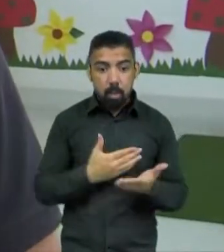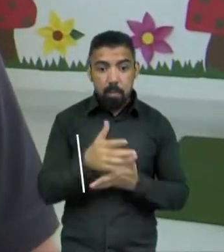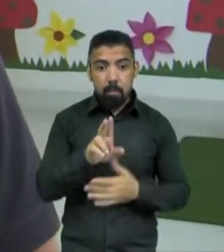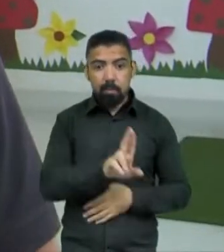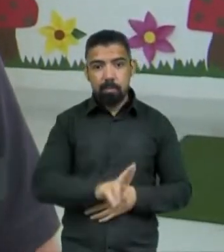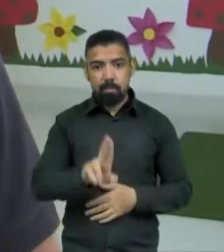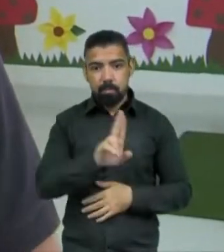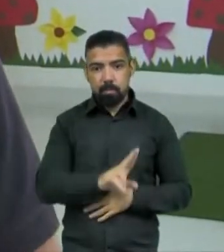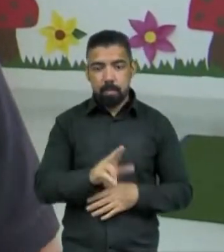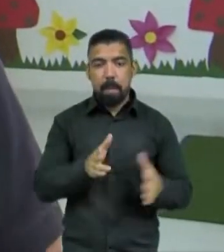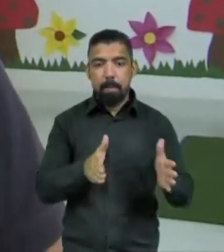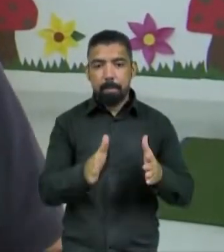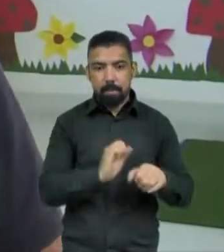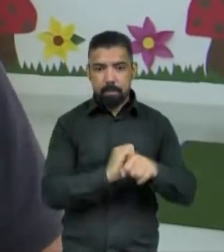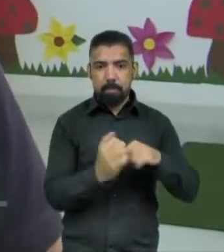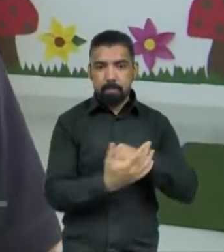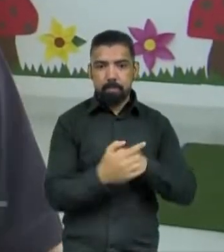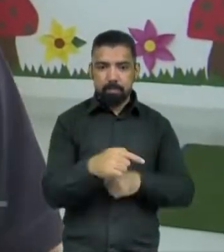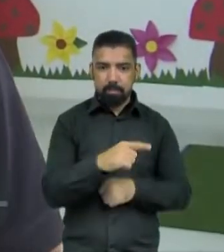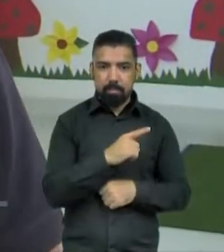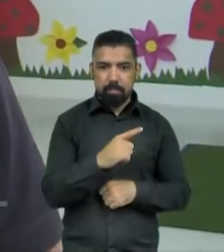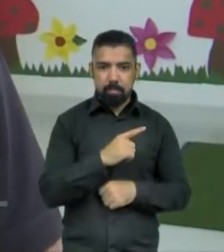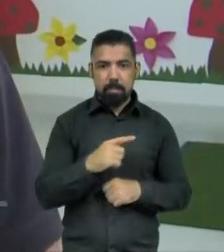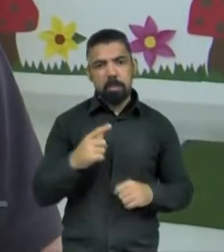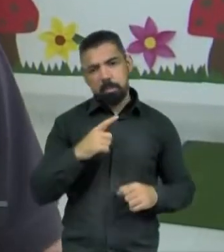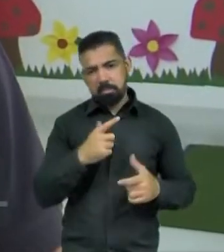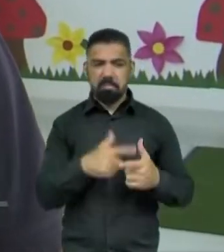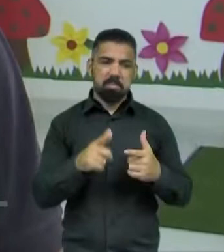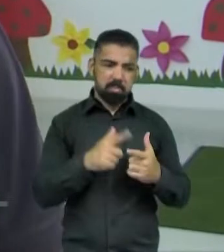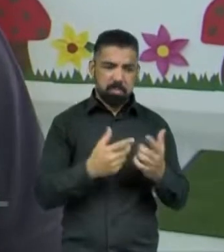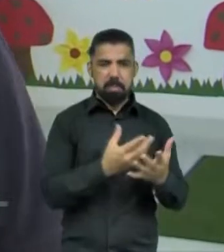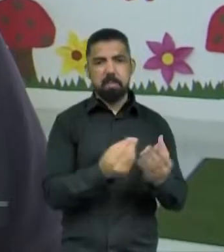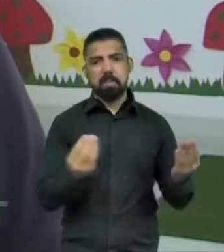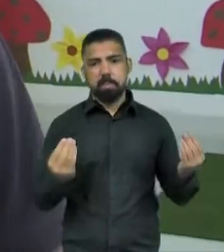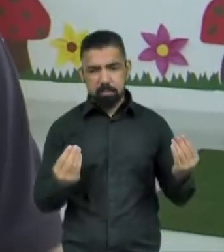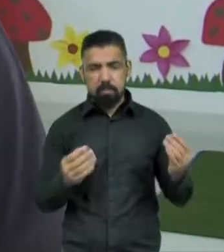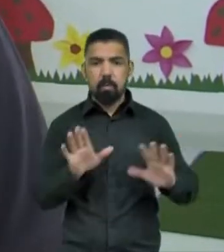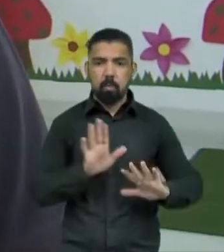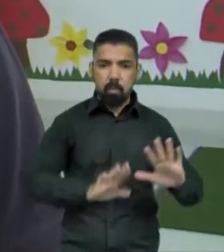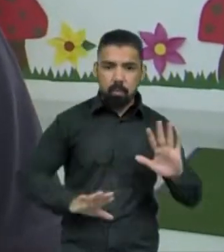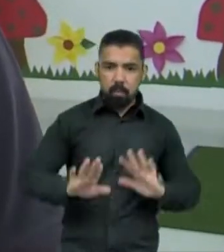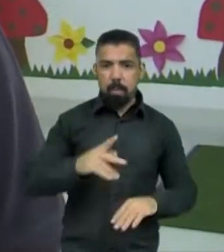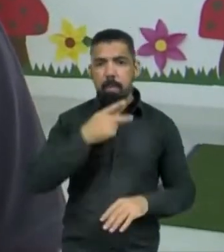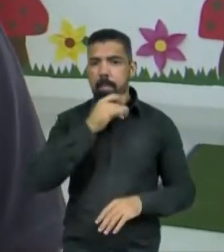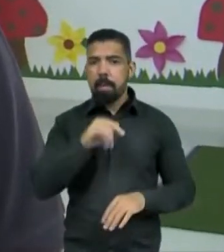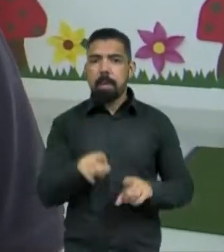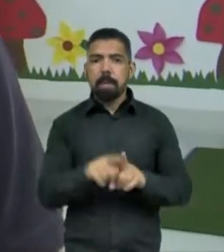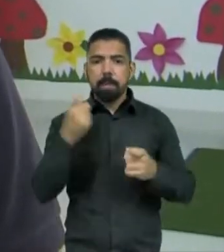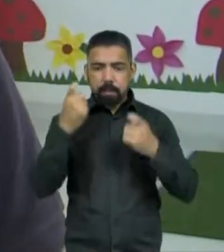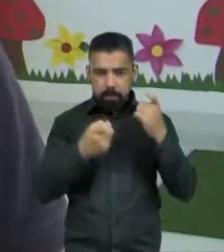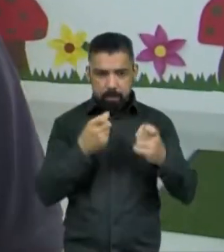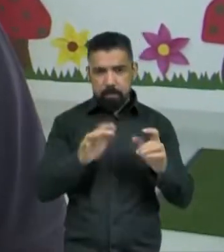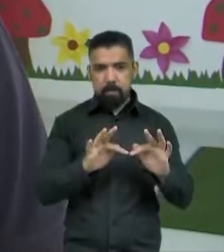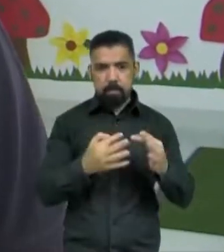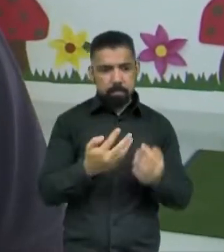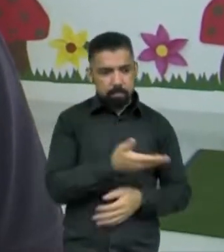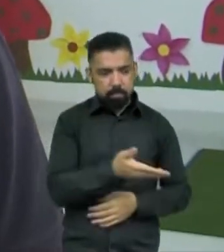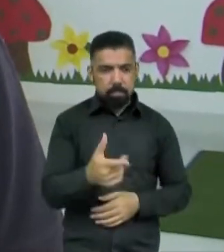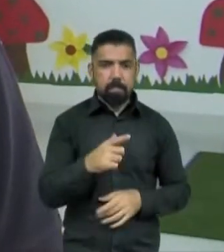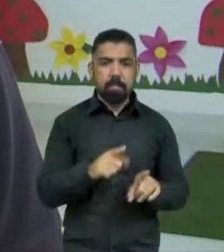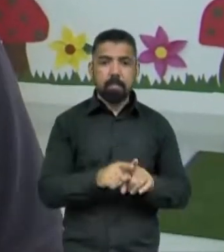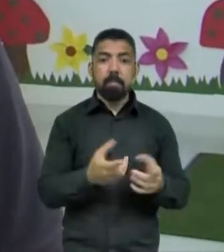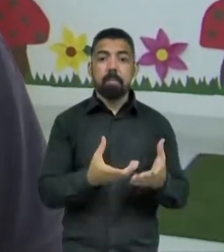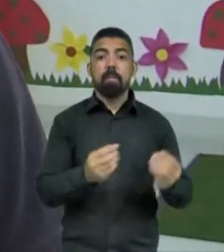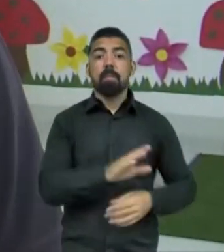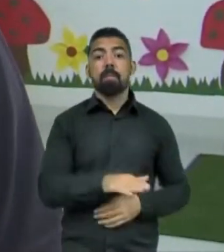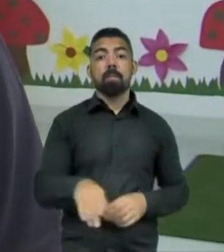da pandemia, né? E aí era aquela loucura, todos os cuidados, os pais preocupados também com as crianças, muitas crianças